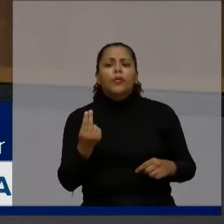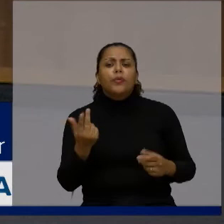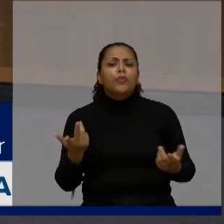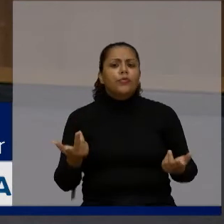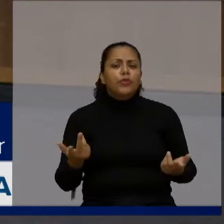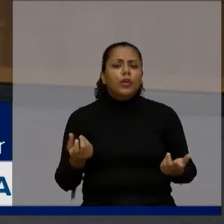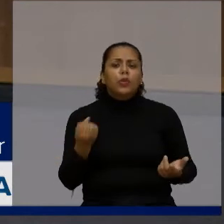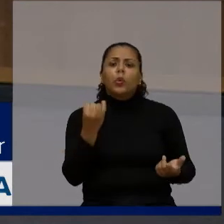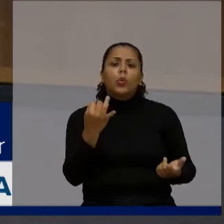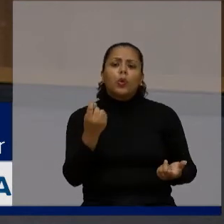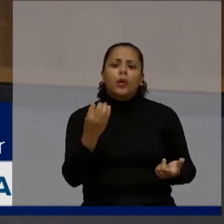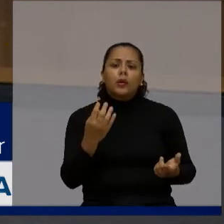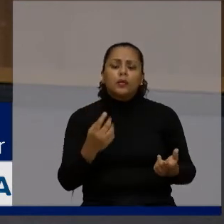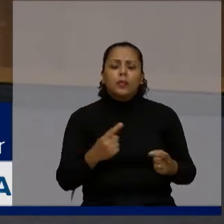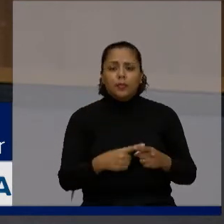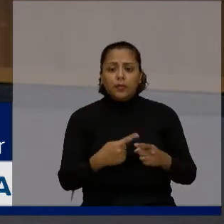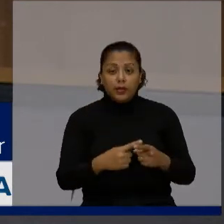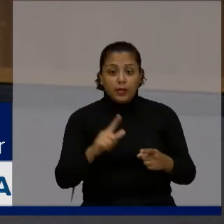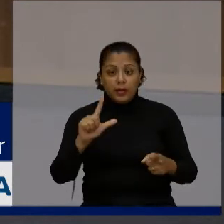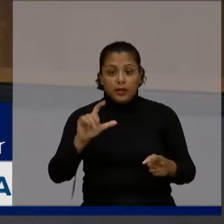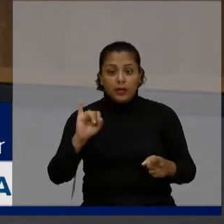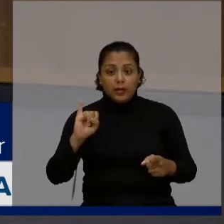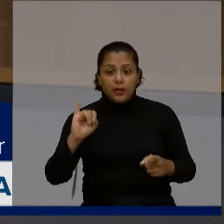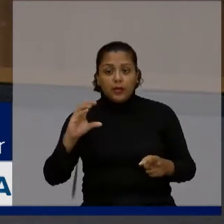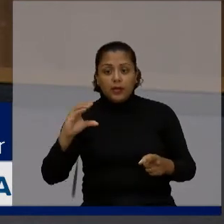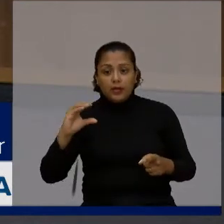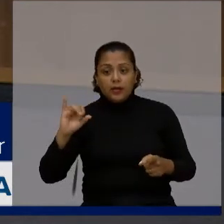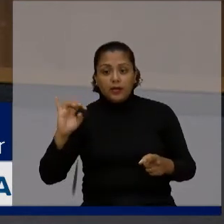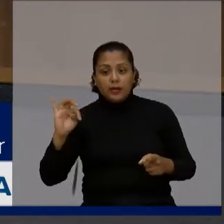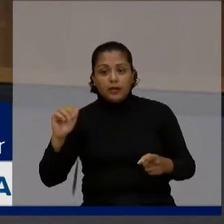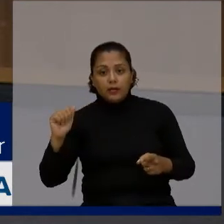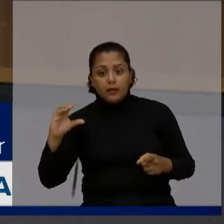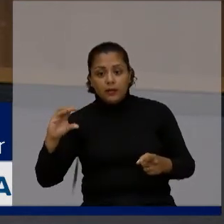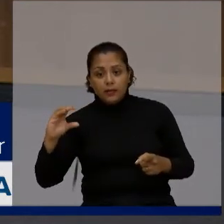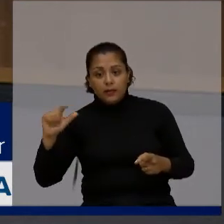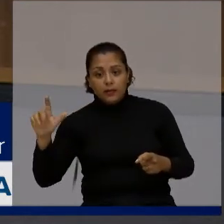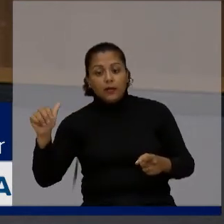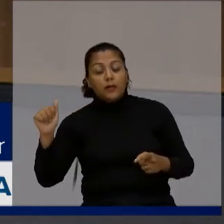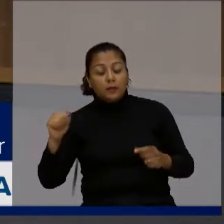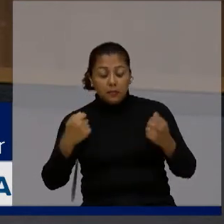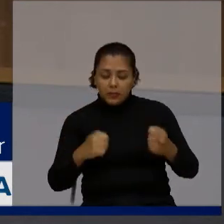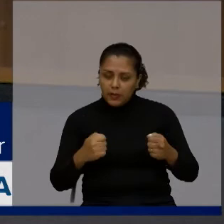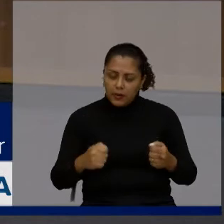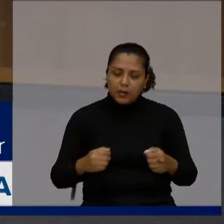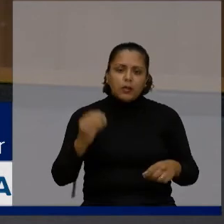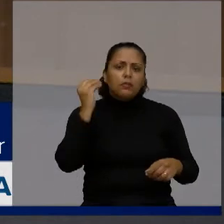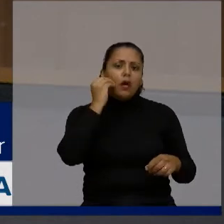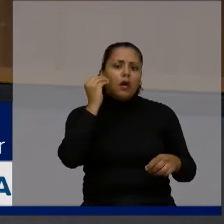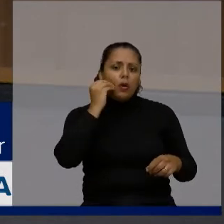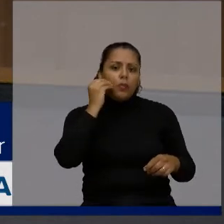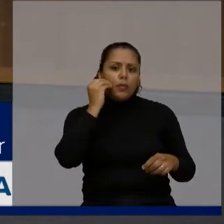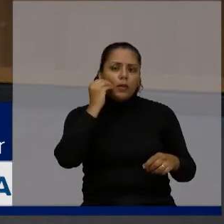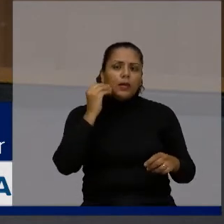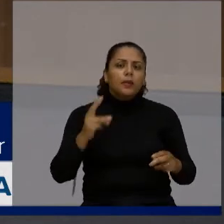processo licitatório, todas essas mudanças, nós temos que acompanhar até para ver quais serão as medidas. Então,